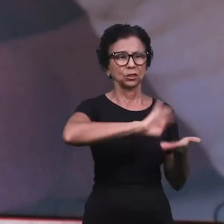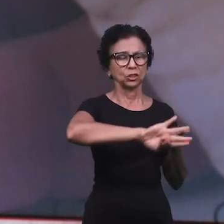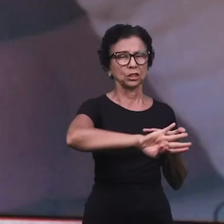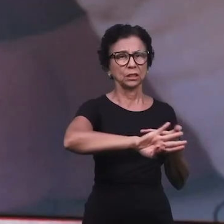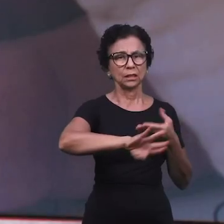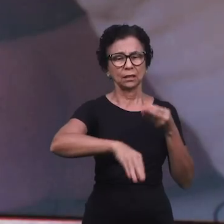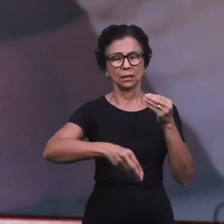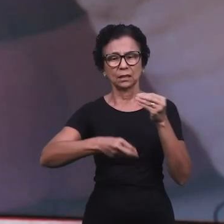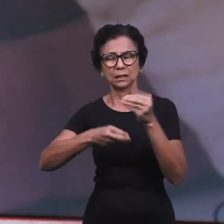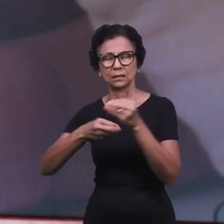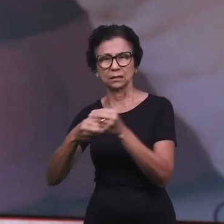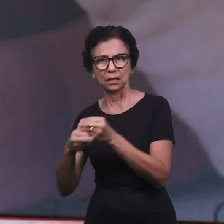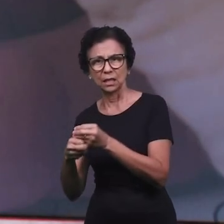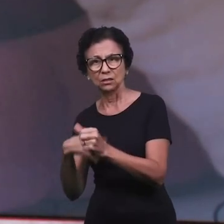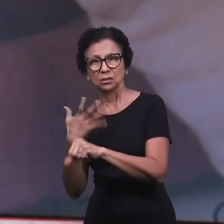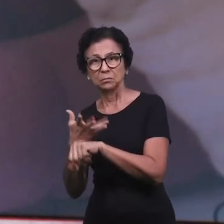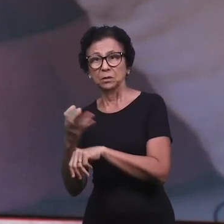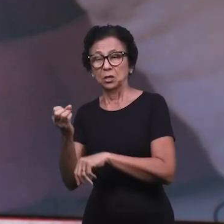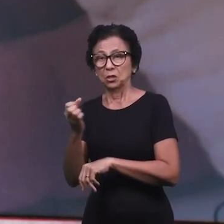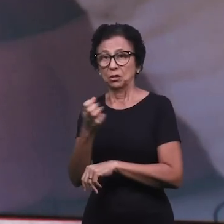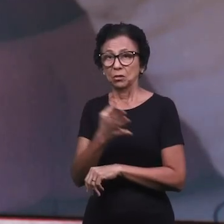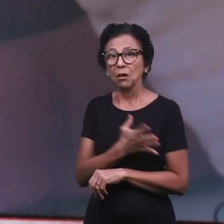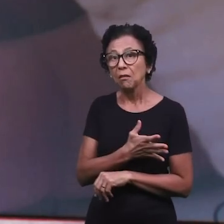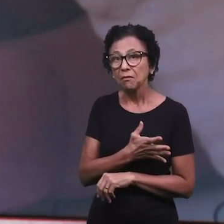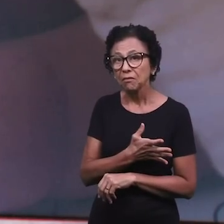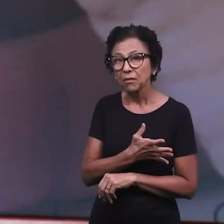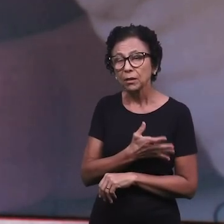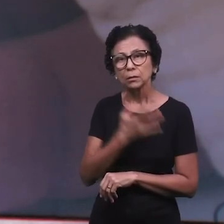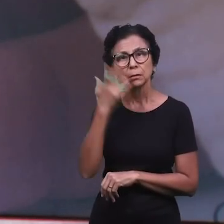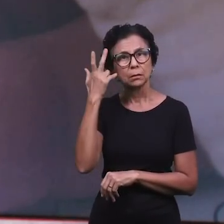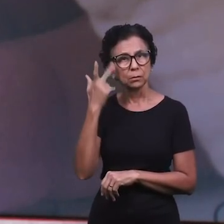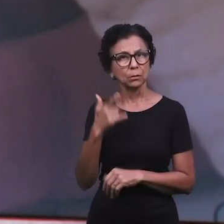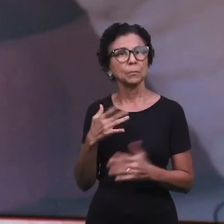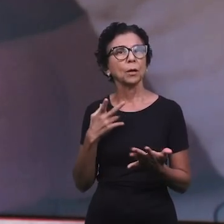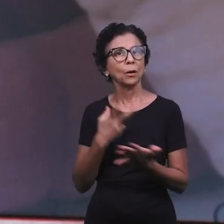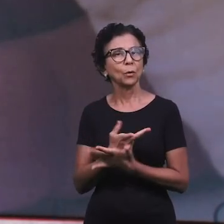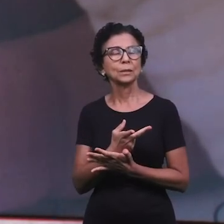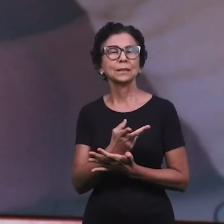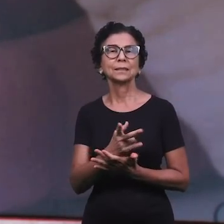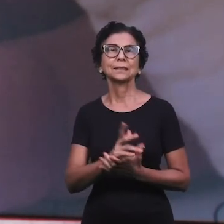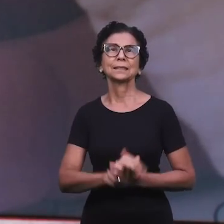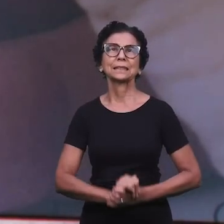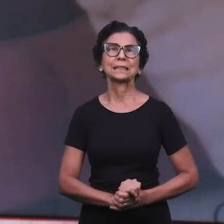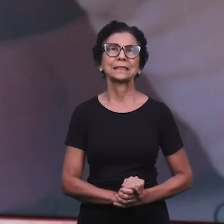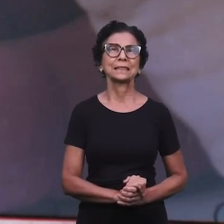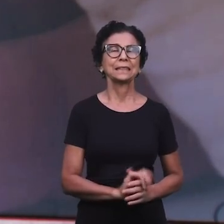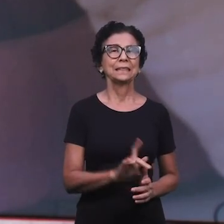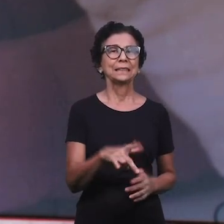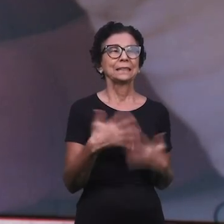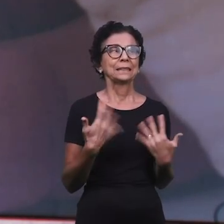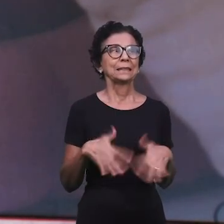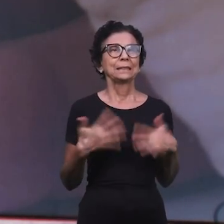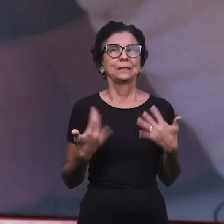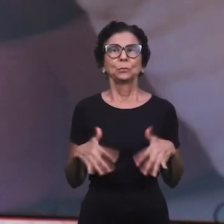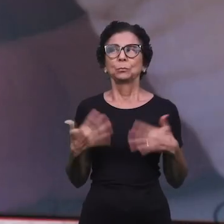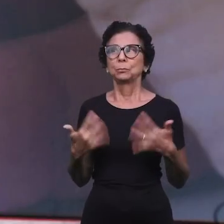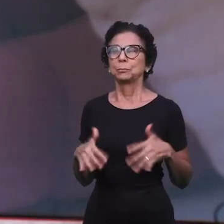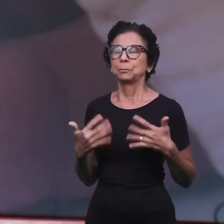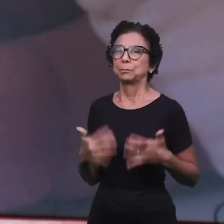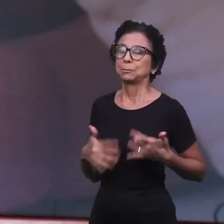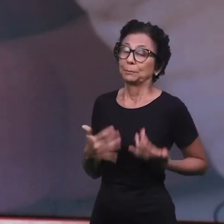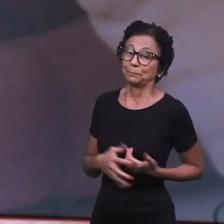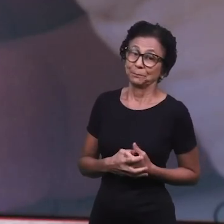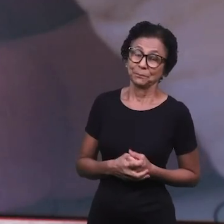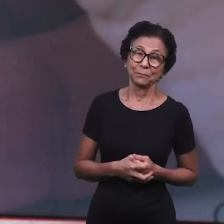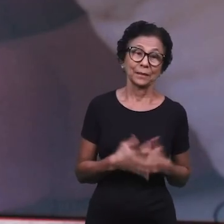uma matéria nova que ninguém conhece. Isso é muito comum de acontecer em concurso. Aí vem, bate até um pouquinho daquele desespero no